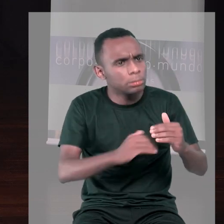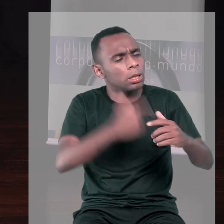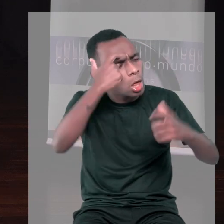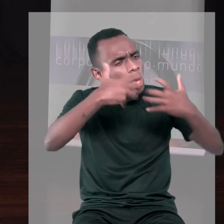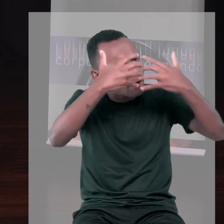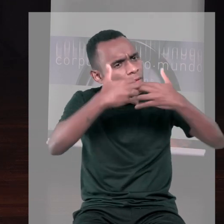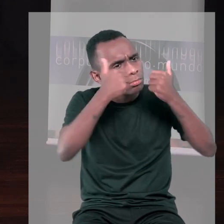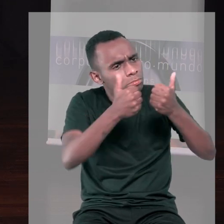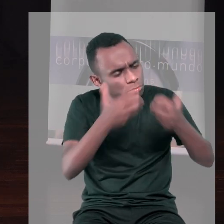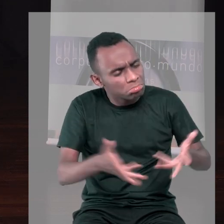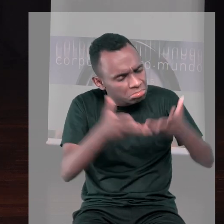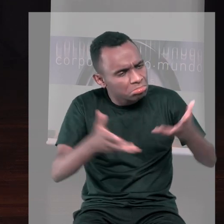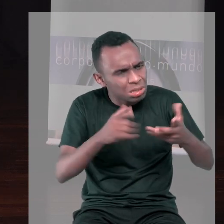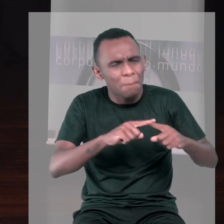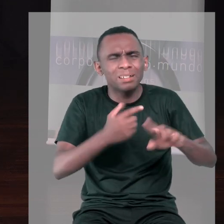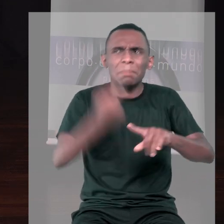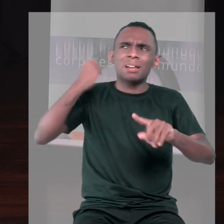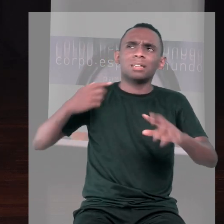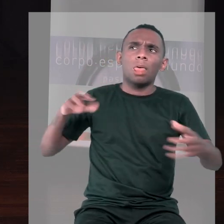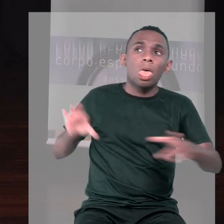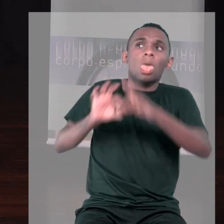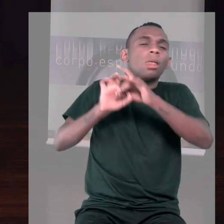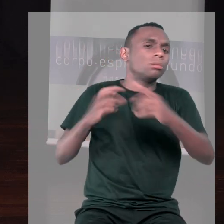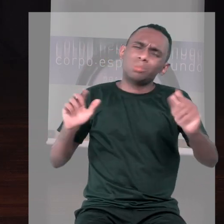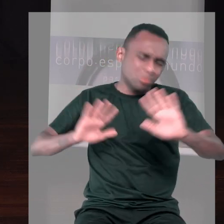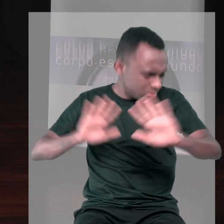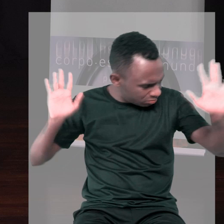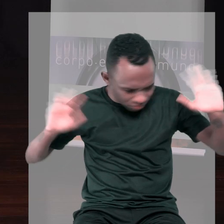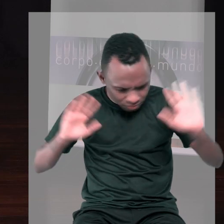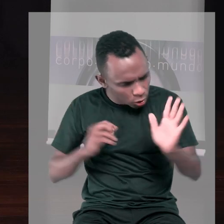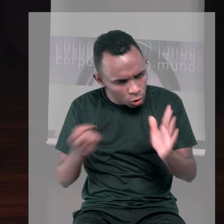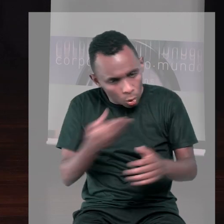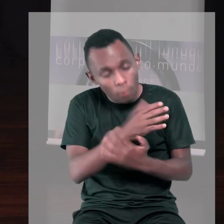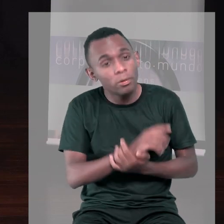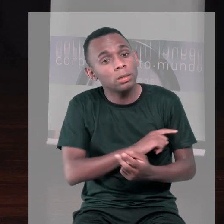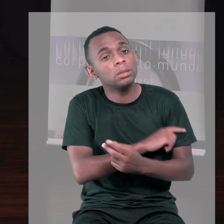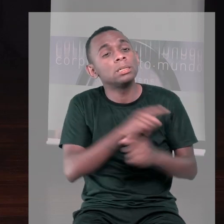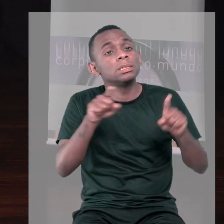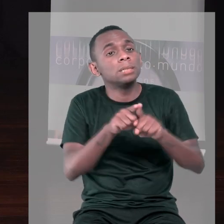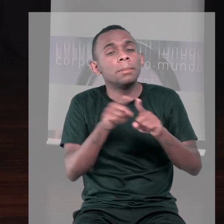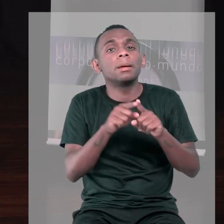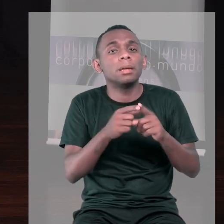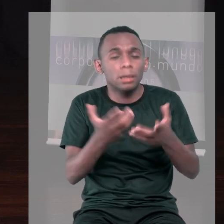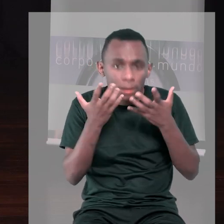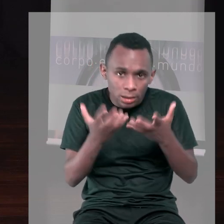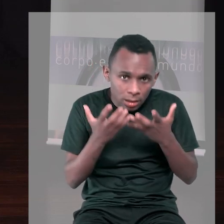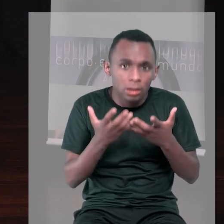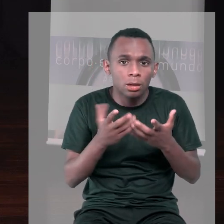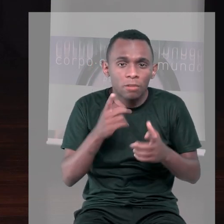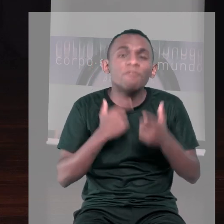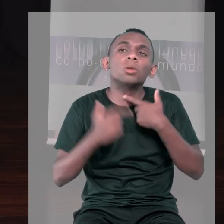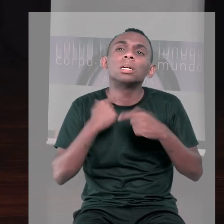As páginas finais do relato que Wassily Grossman